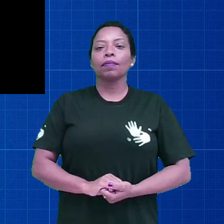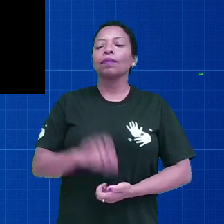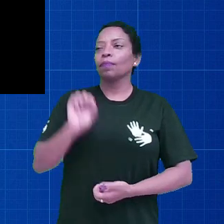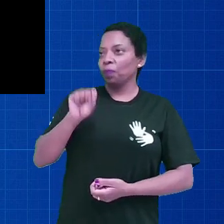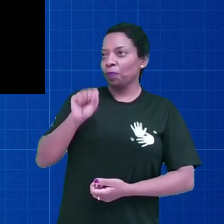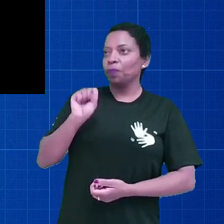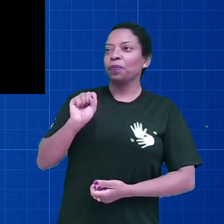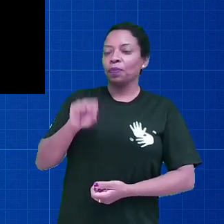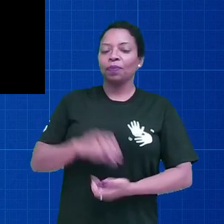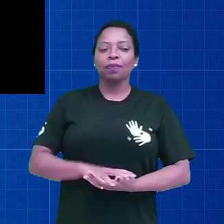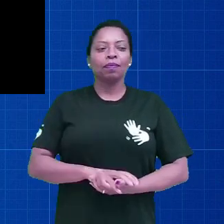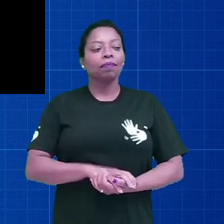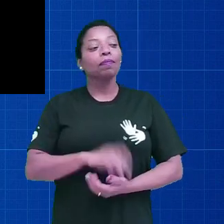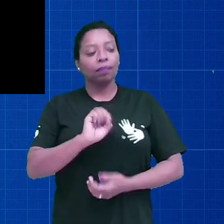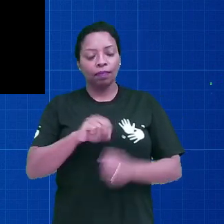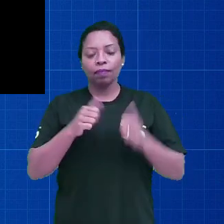Sim. Sim.